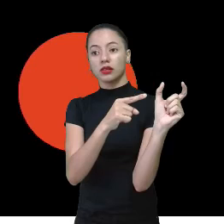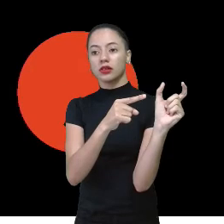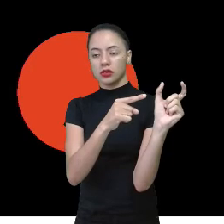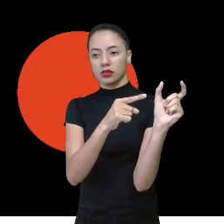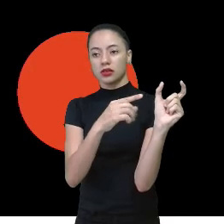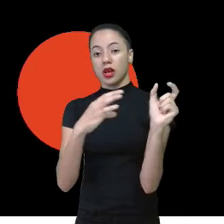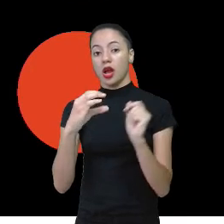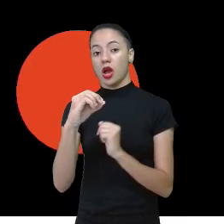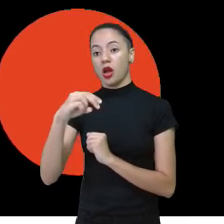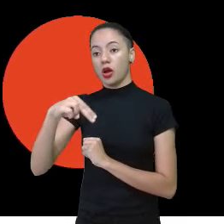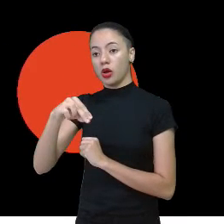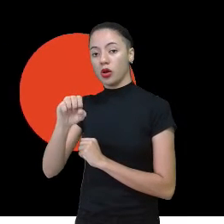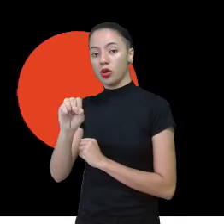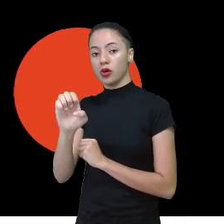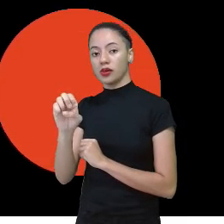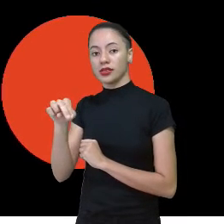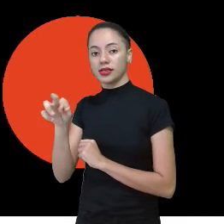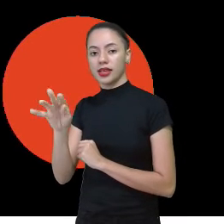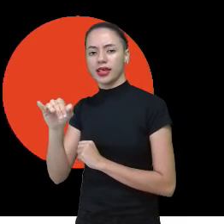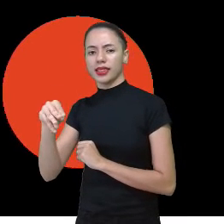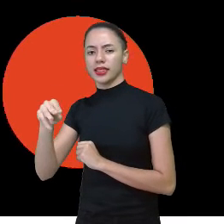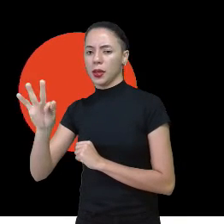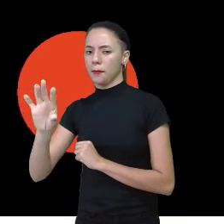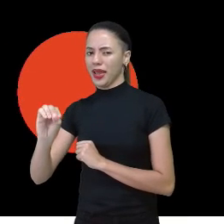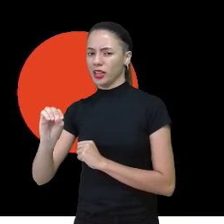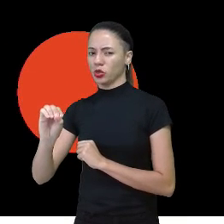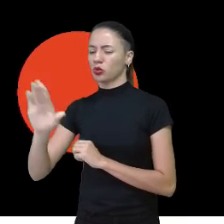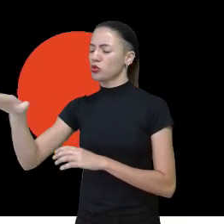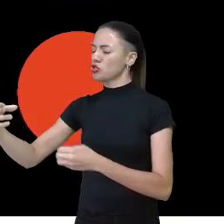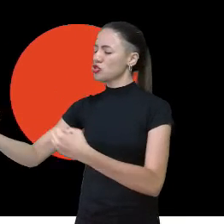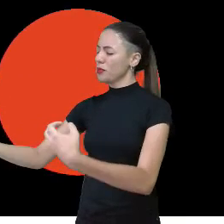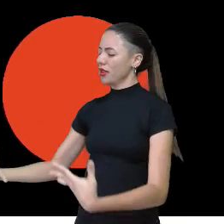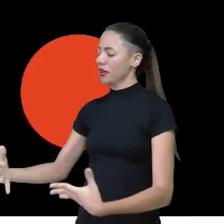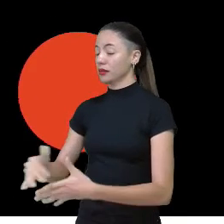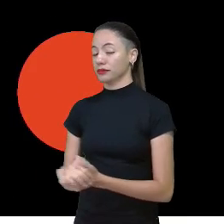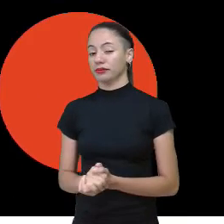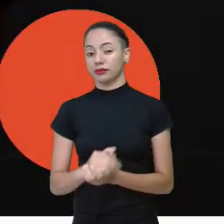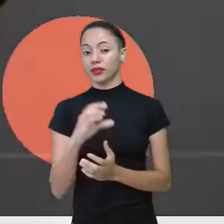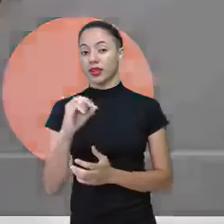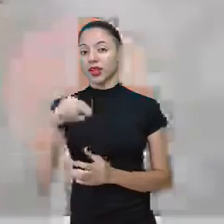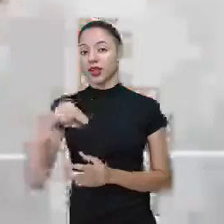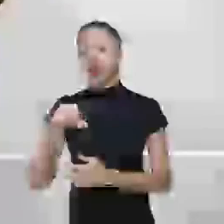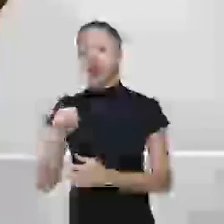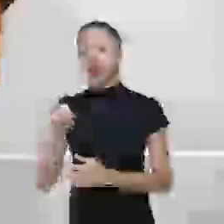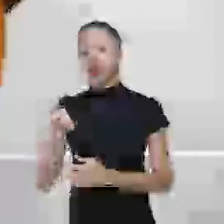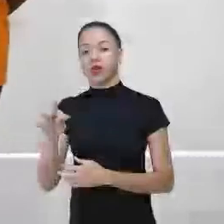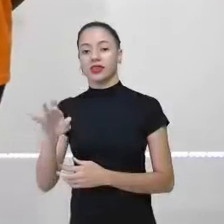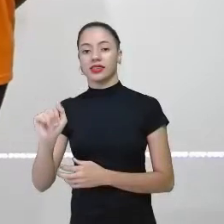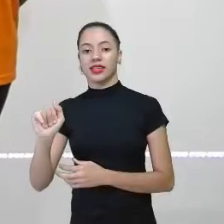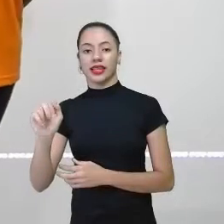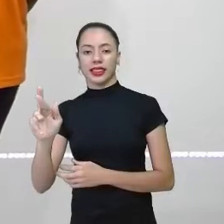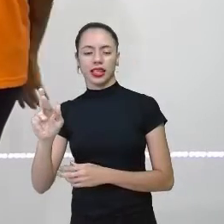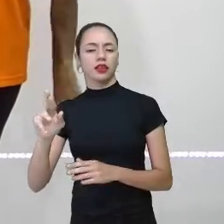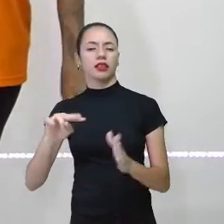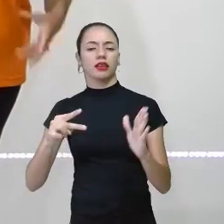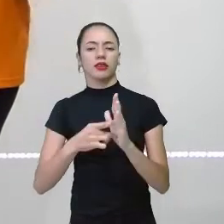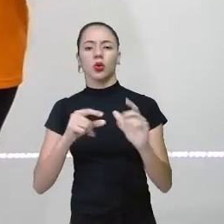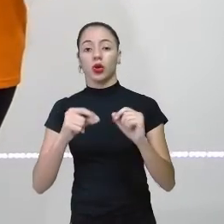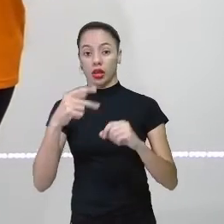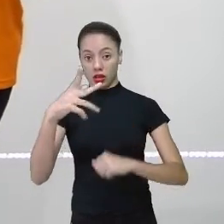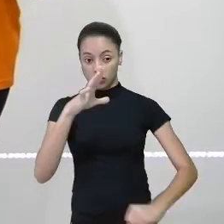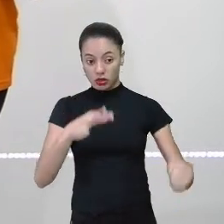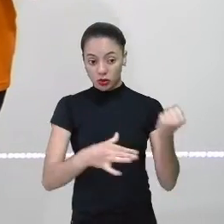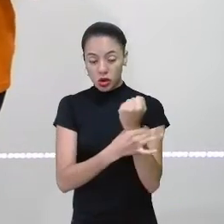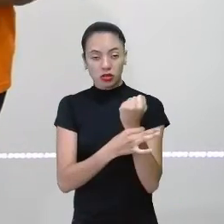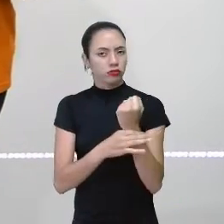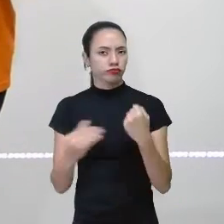consentimento. Fala pro sexto ano aí, Yolanda. O que é que esse slide tá falando? Consentimento é isso, gente. Sua segurança ela é fundamental. Nenhum tipo de